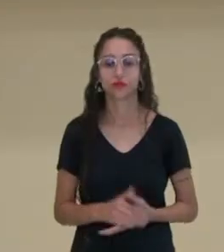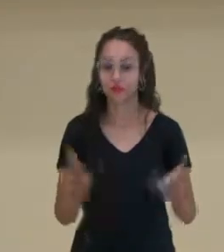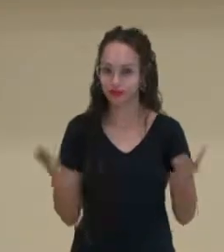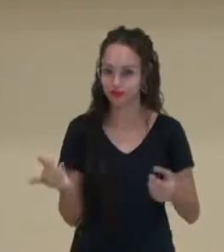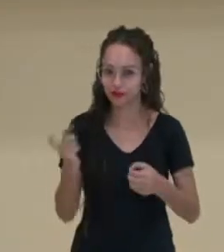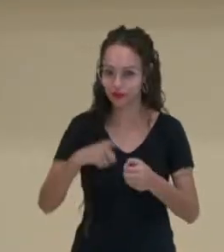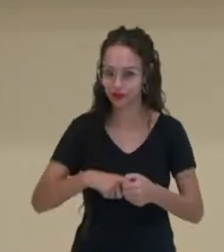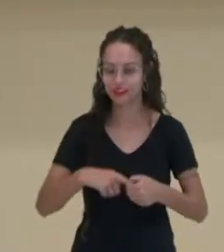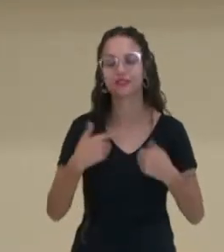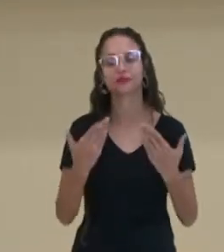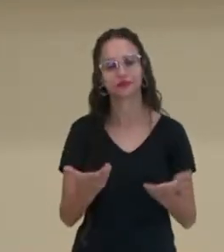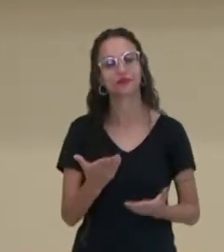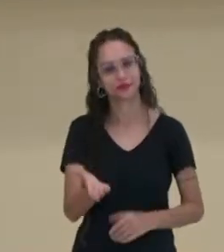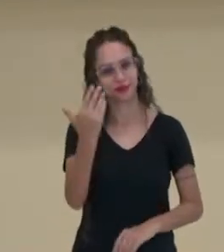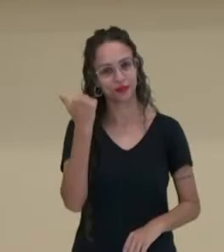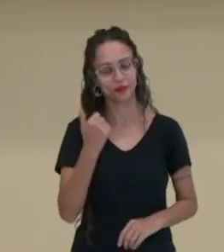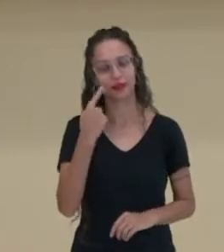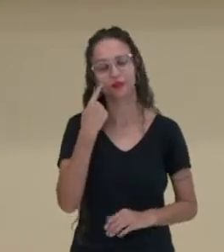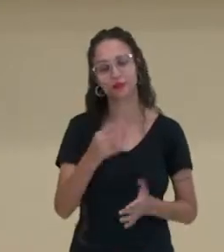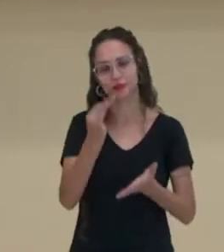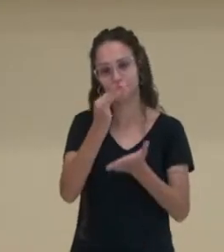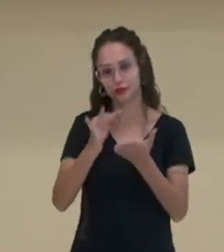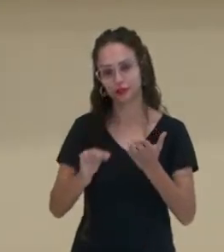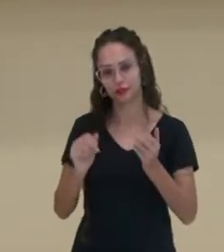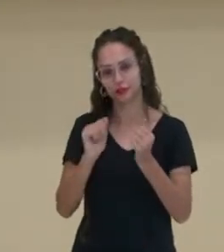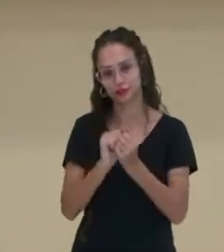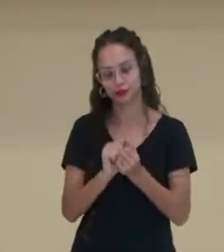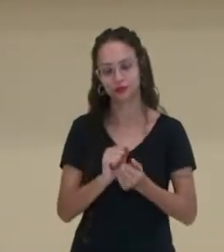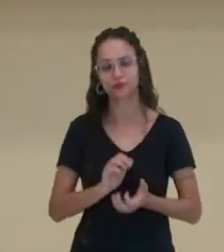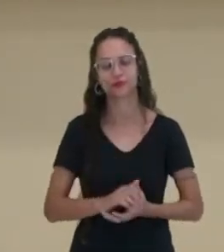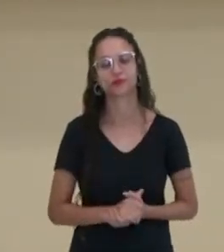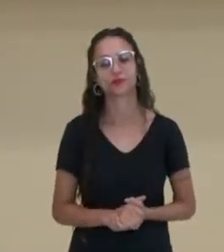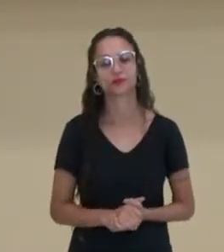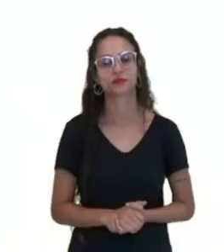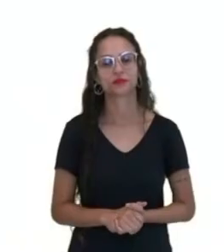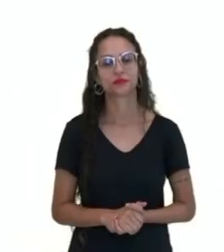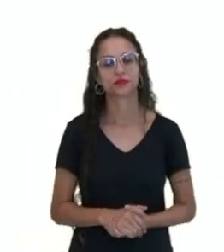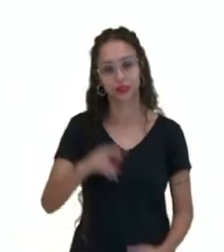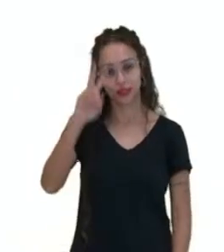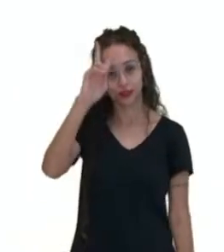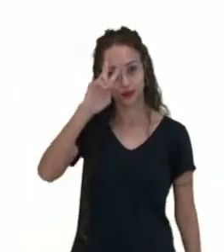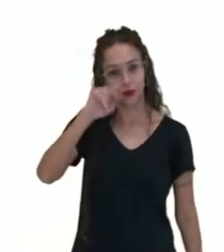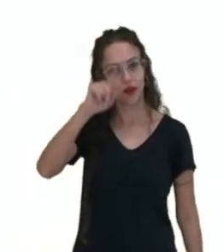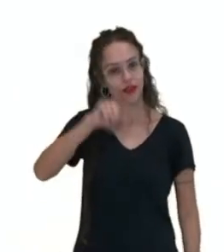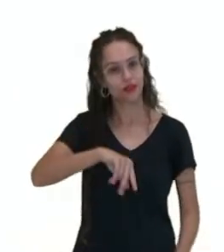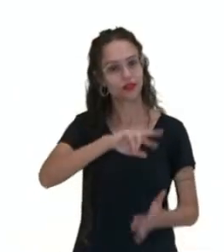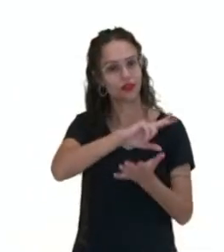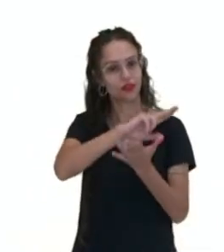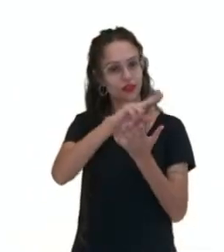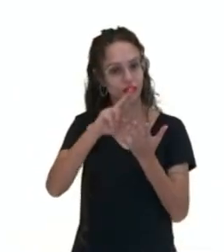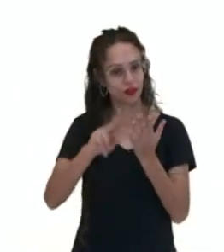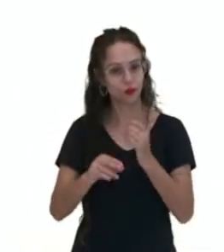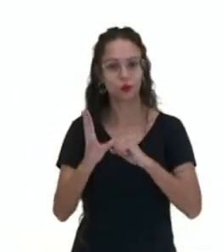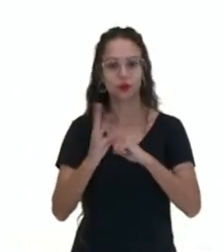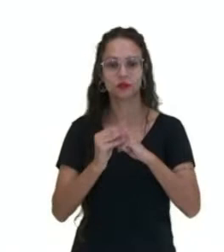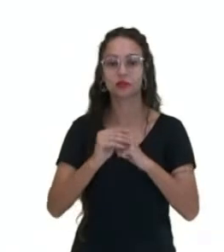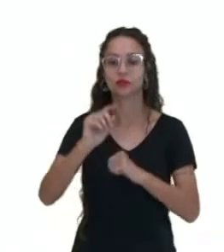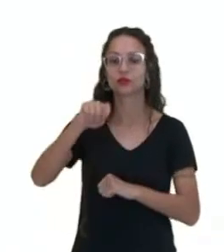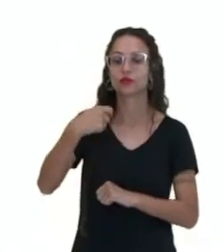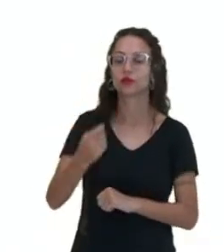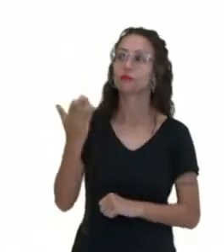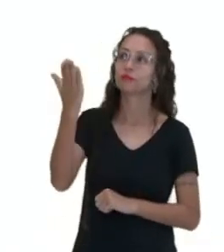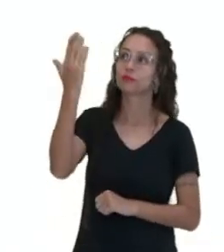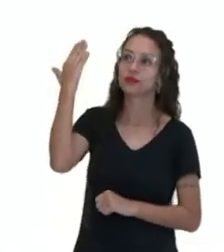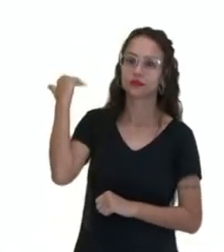Voltei, galerinha do sexto ano. Bora lá, vamos corrigir esta junto conosco. História é o conjunto de conhecimentos sobre o passado